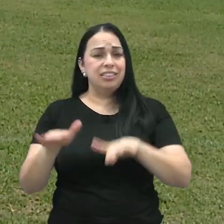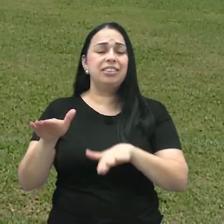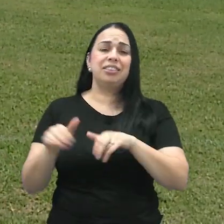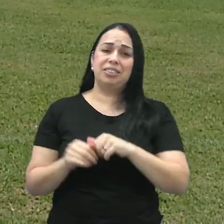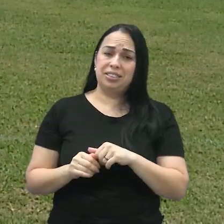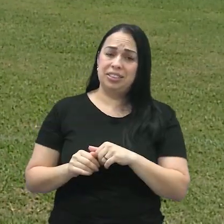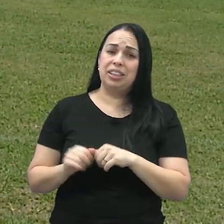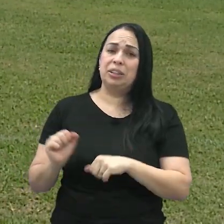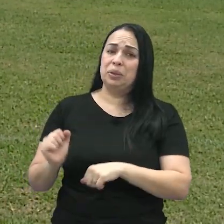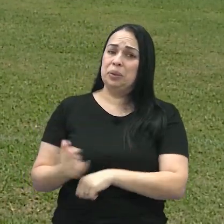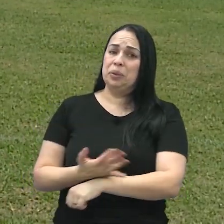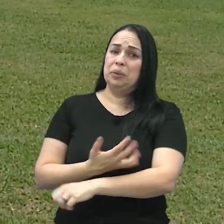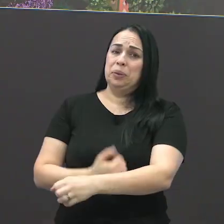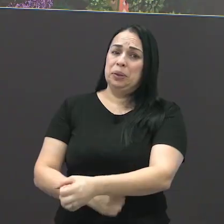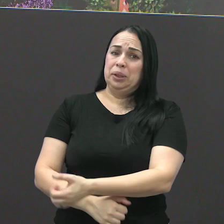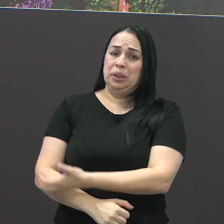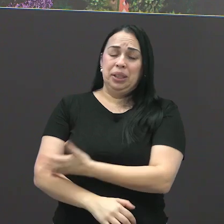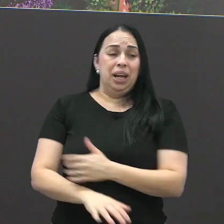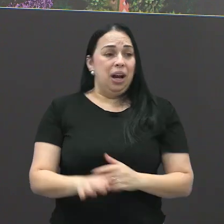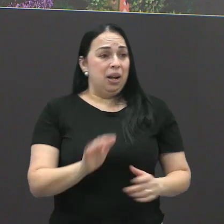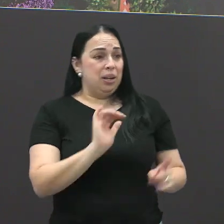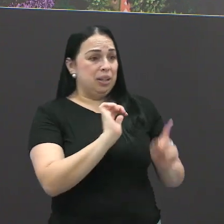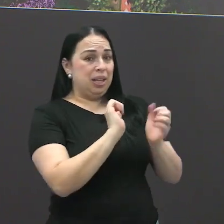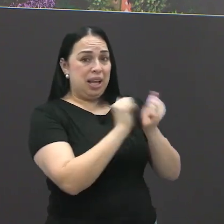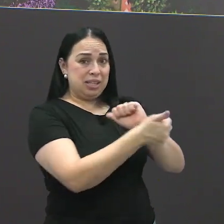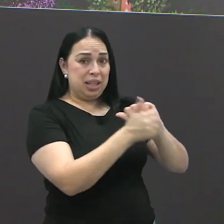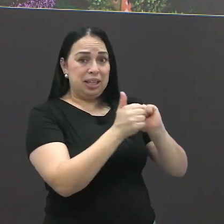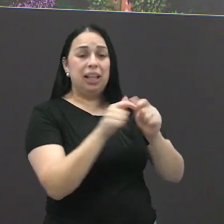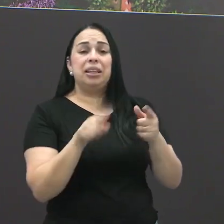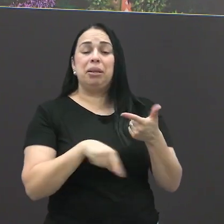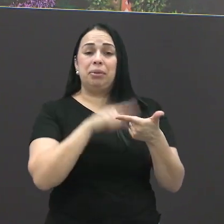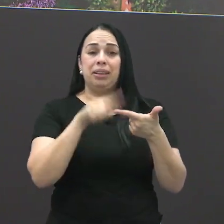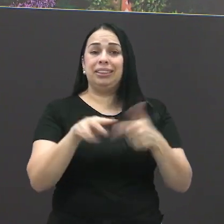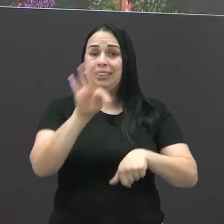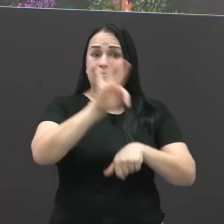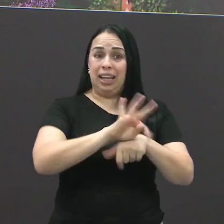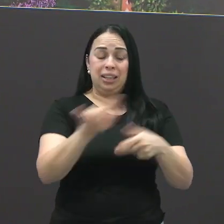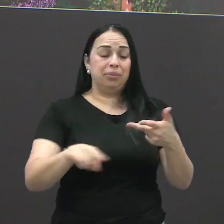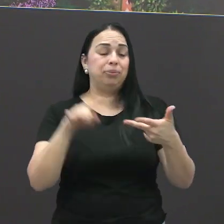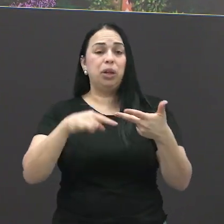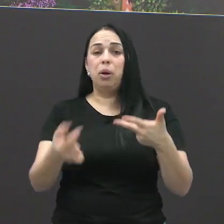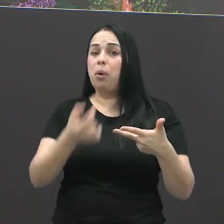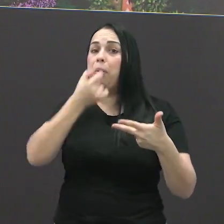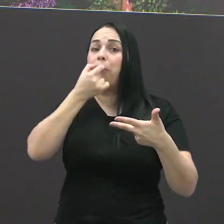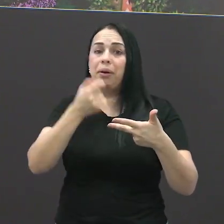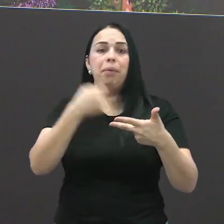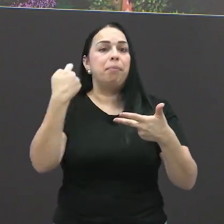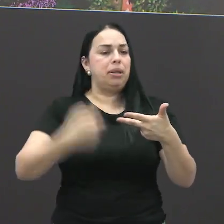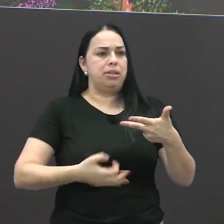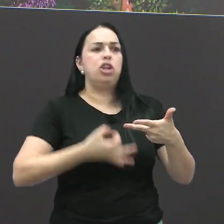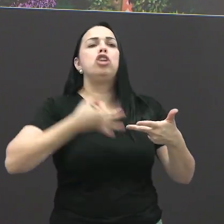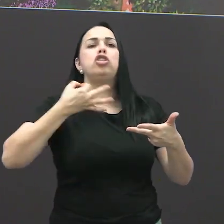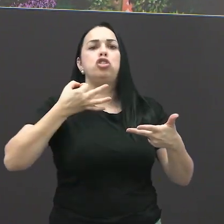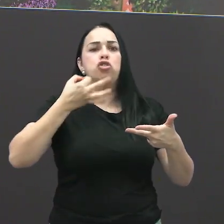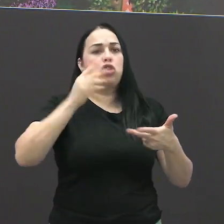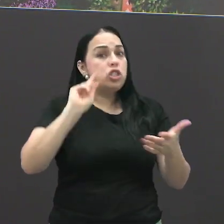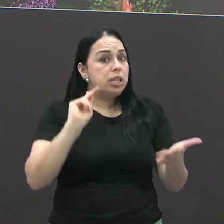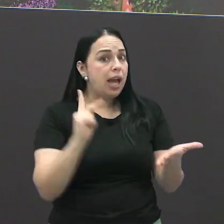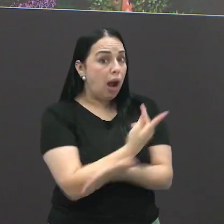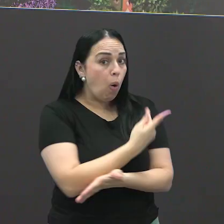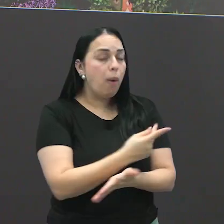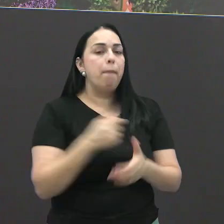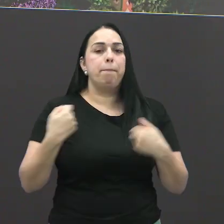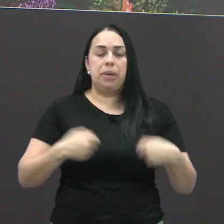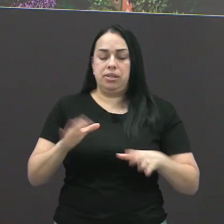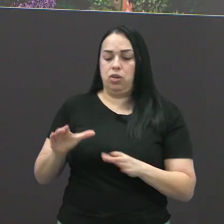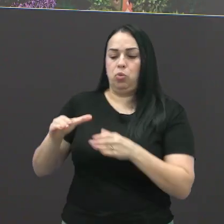tem muita emoção envolvida. Atletas, dirigentes e até mesmo árbitros precisam ser julgados, logicamente, por uma